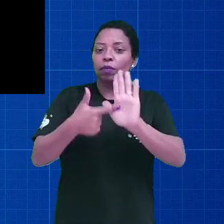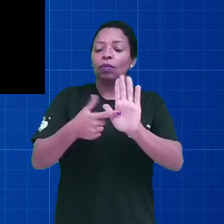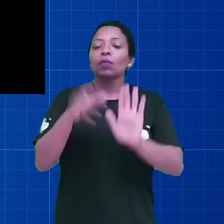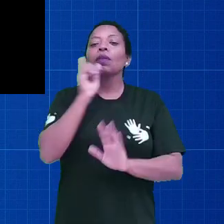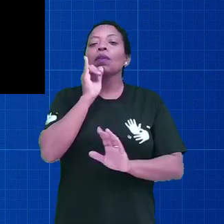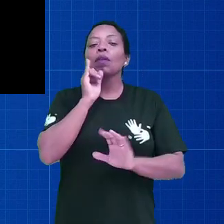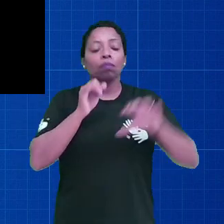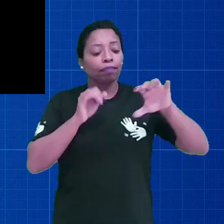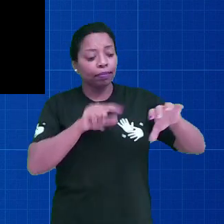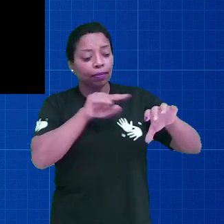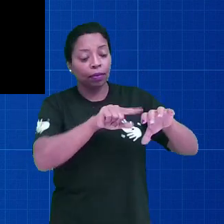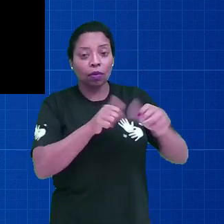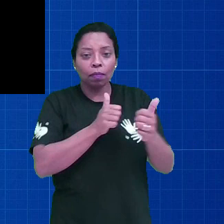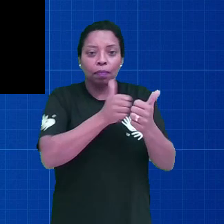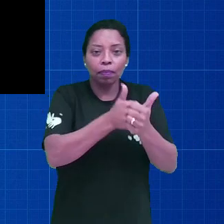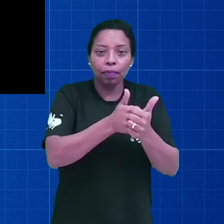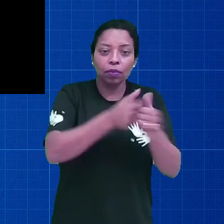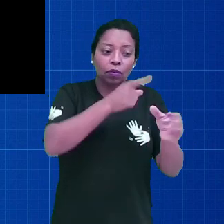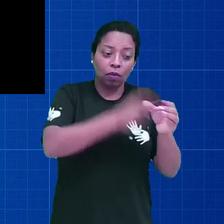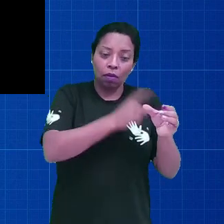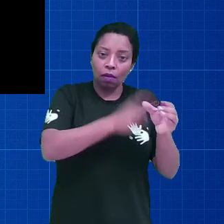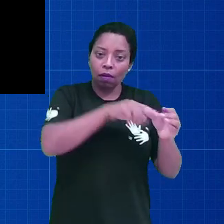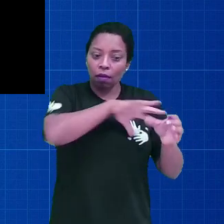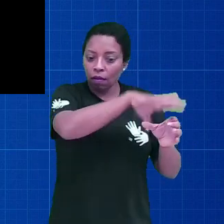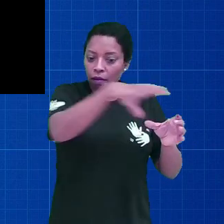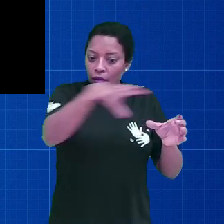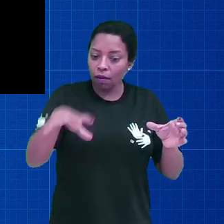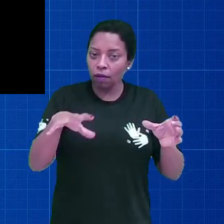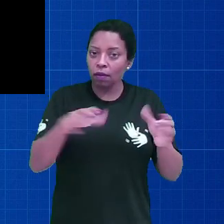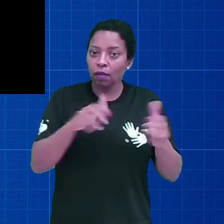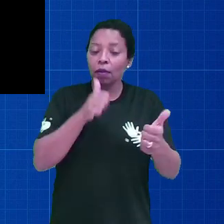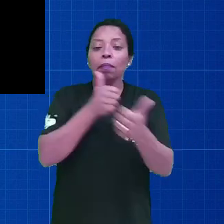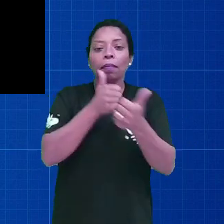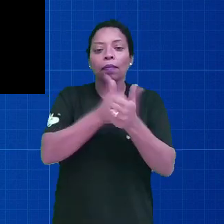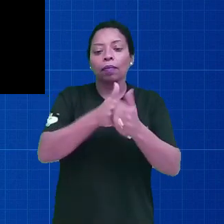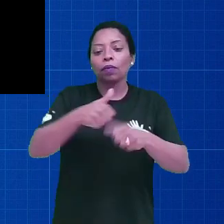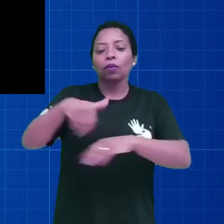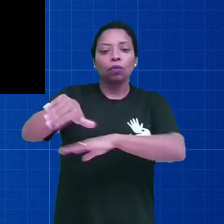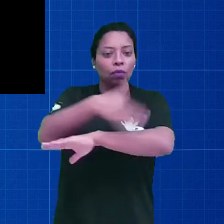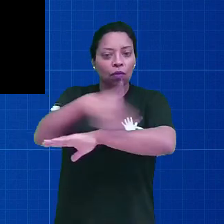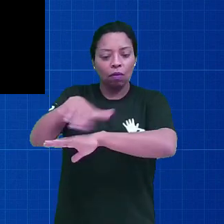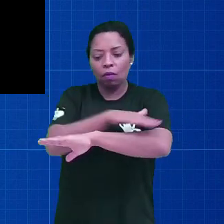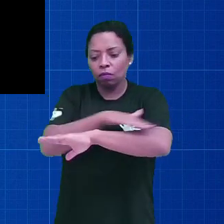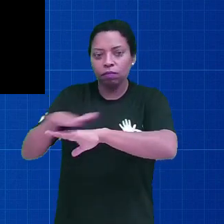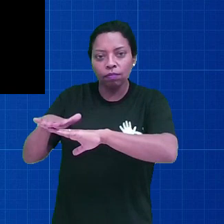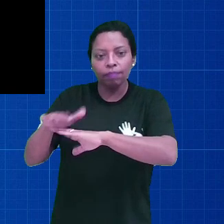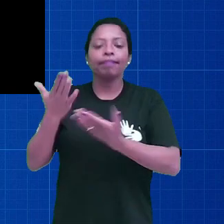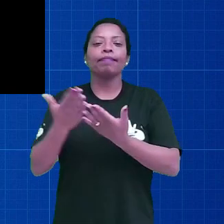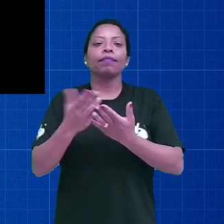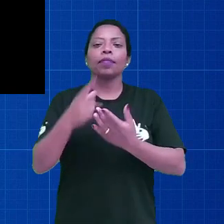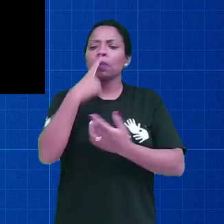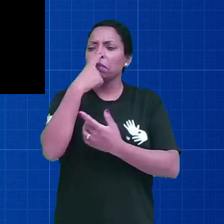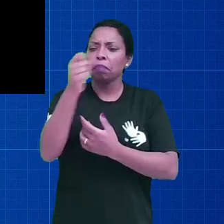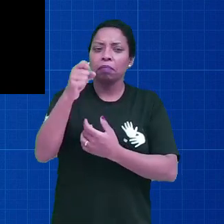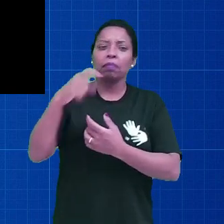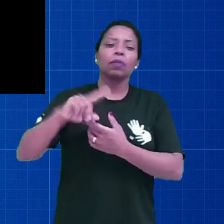localizadas próximos de centros urbanos, onde as construções, asfalto e poluição criam as chamadas